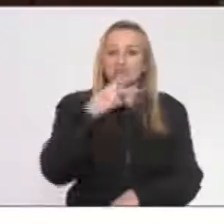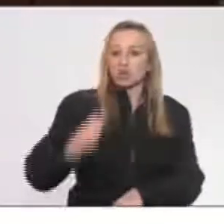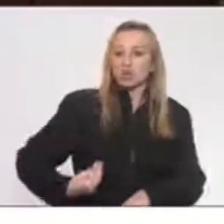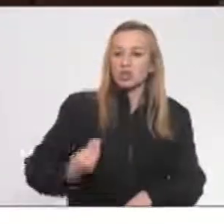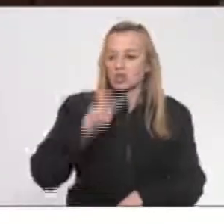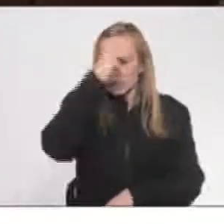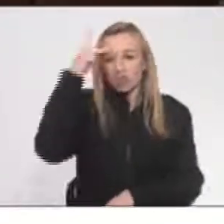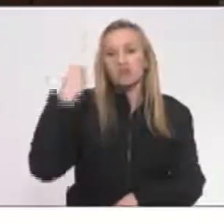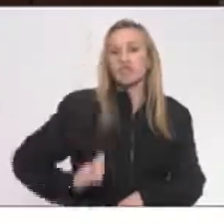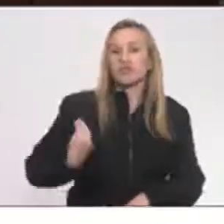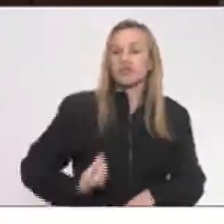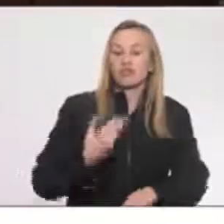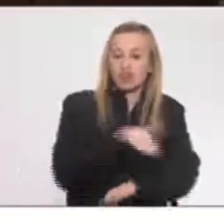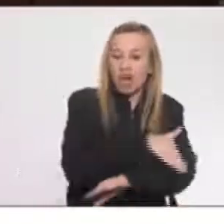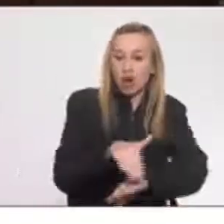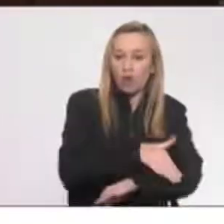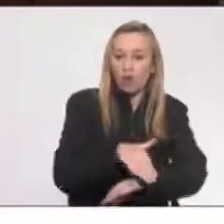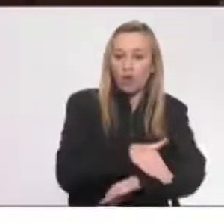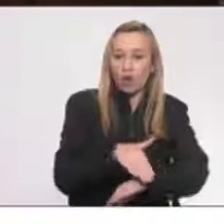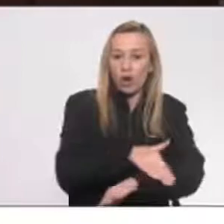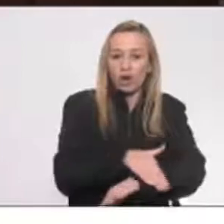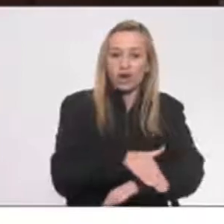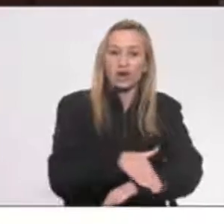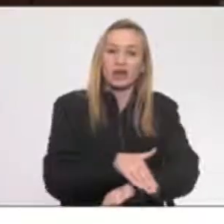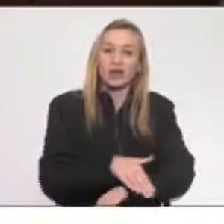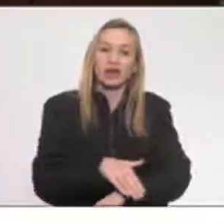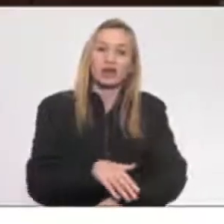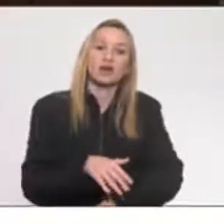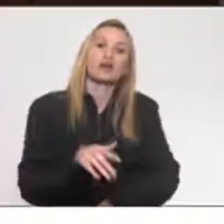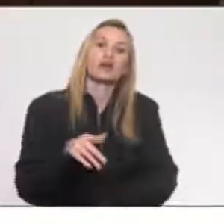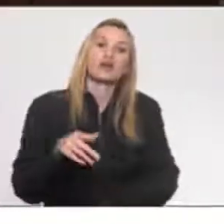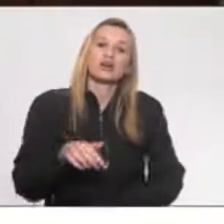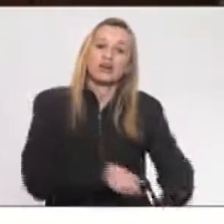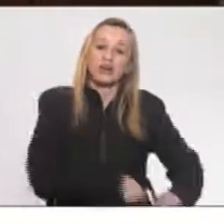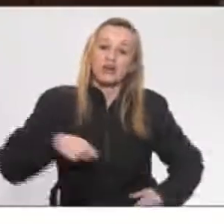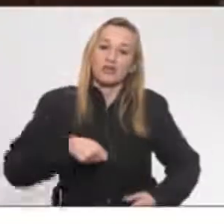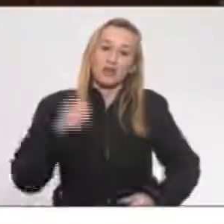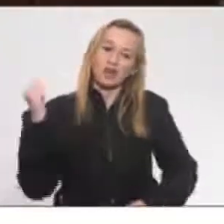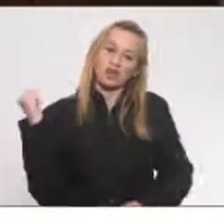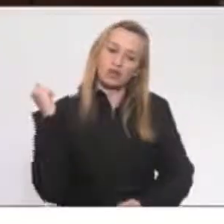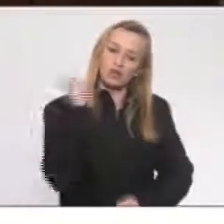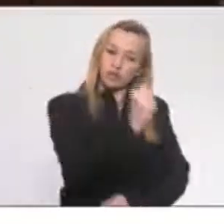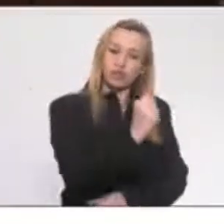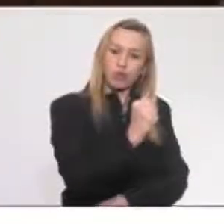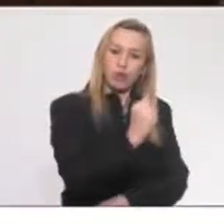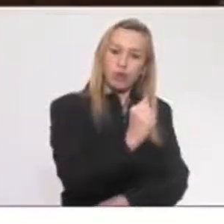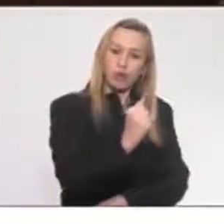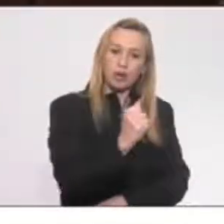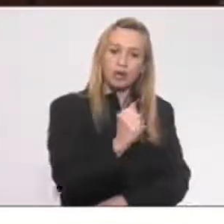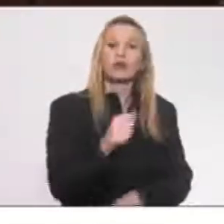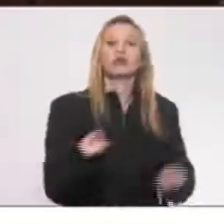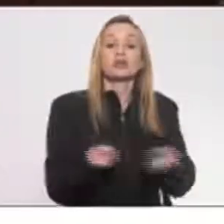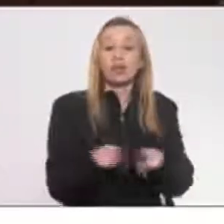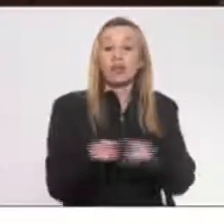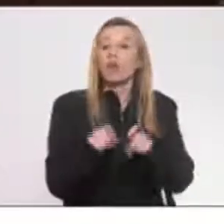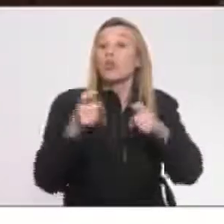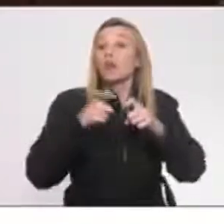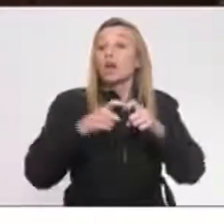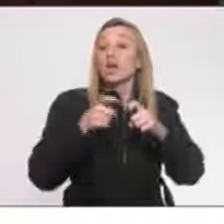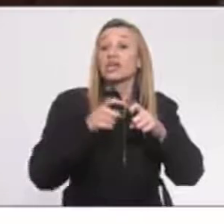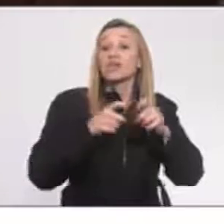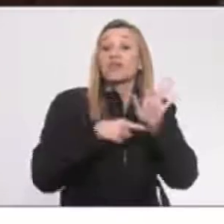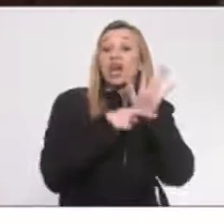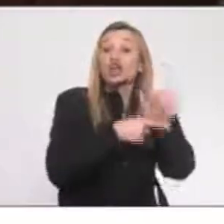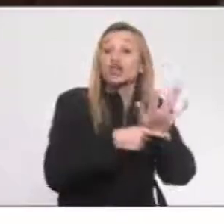facas pessoas de bem, cidadãos de bem, transeuntes, inclusive um médico que foi prestar socorro, um